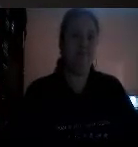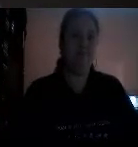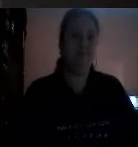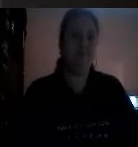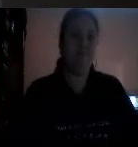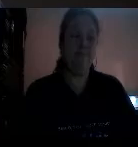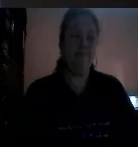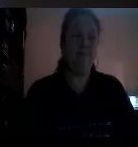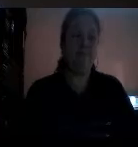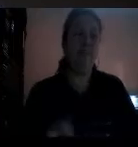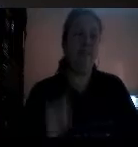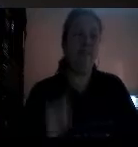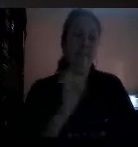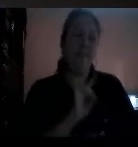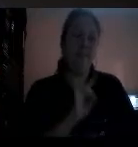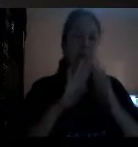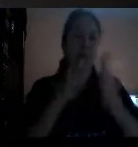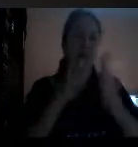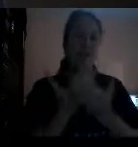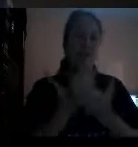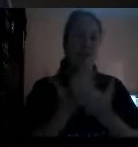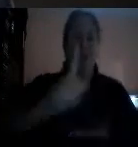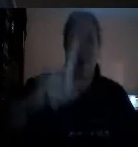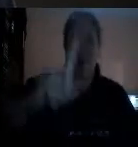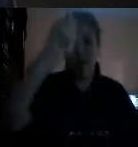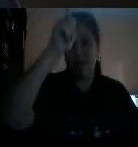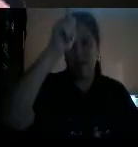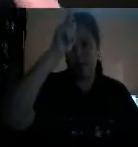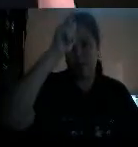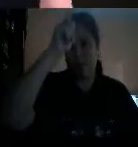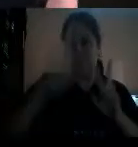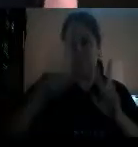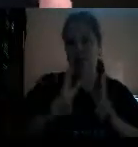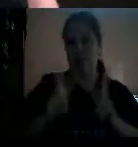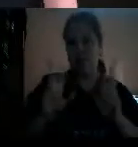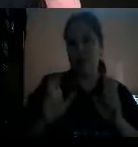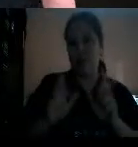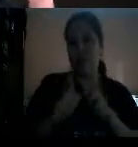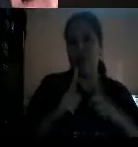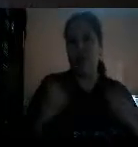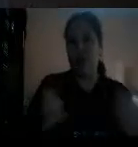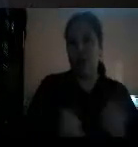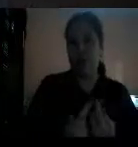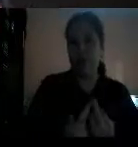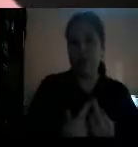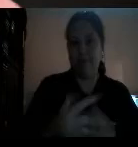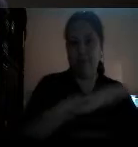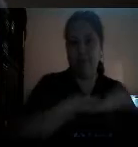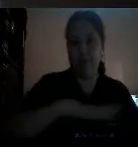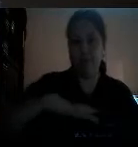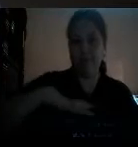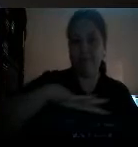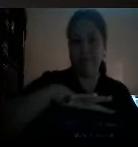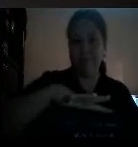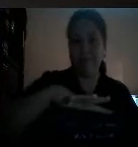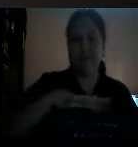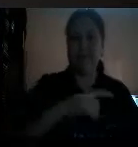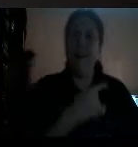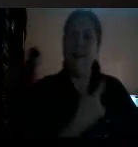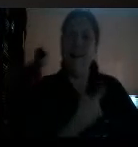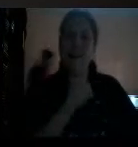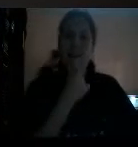Geográfico. Tranquilão? Belezura, né? O senhor Hatzel é o criador da ideia da geografia política. Vale a pena a gente comentar